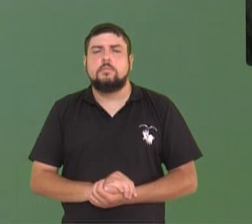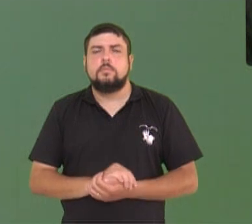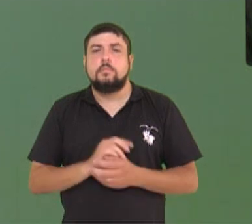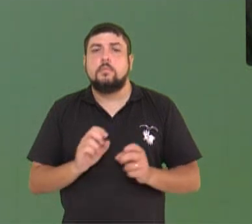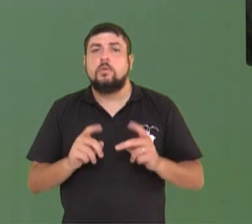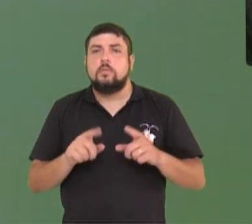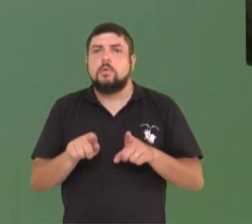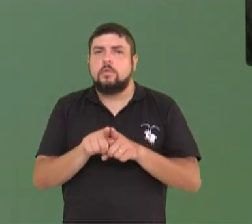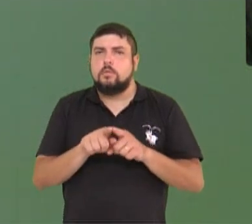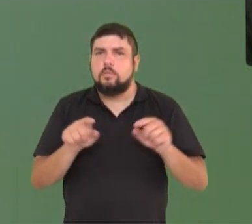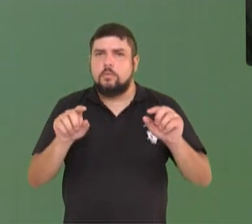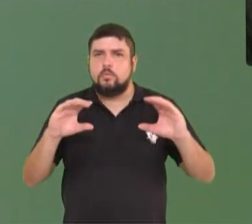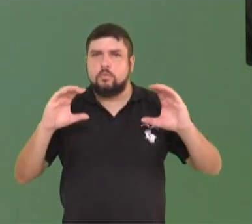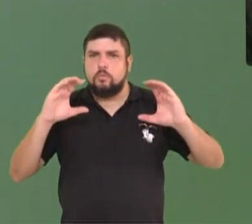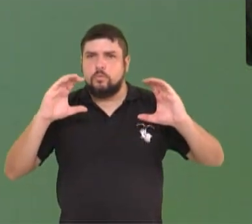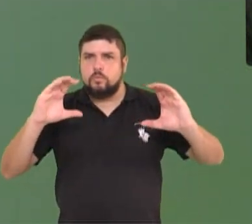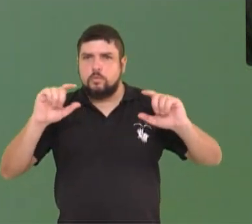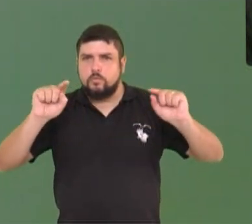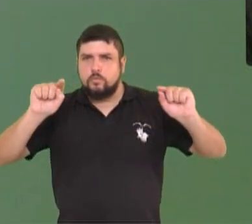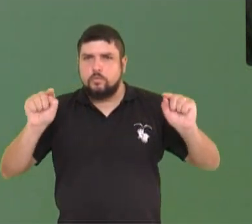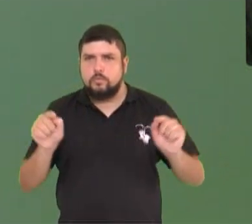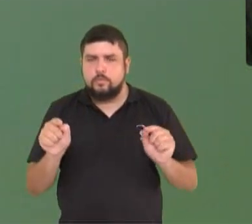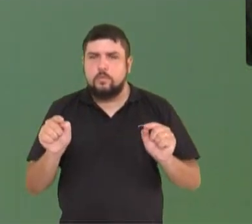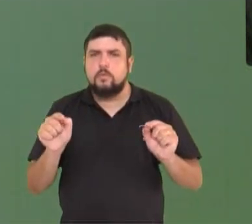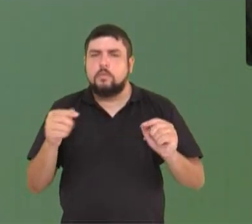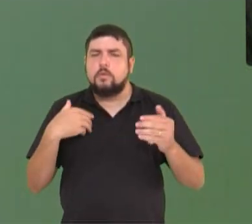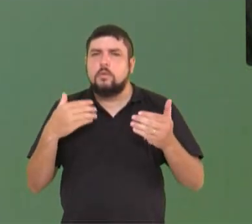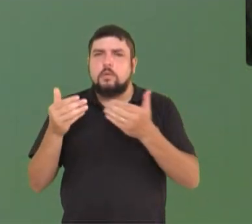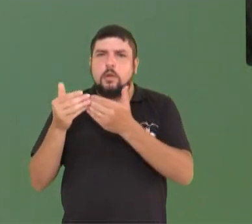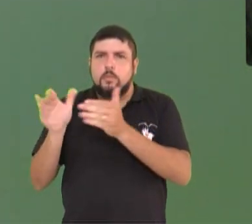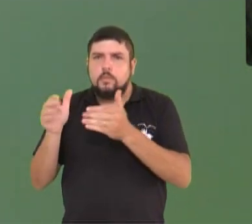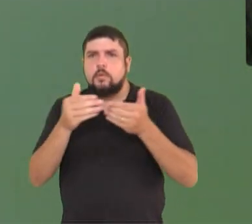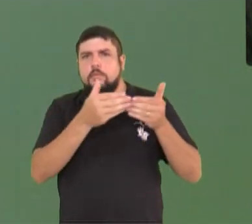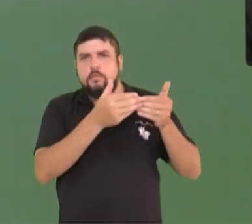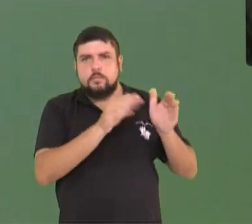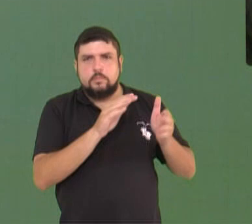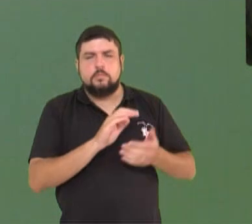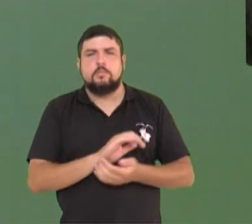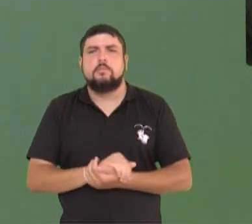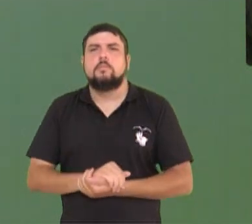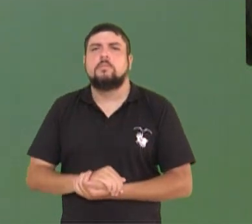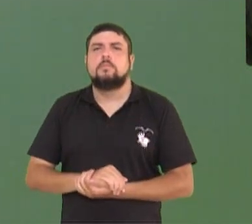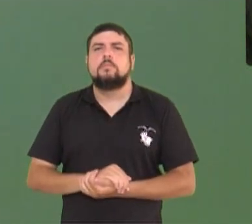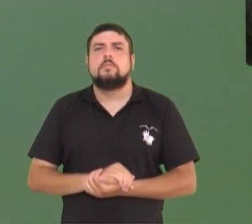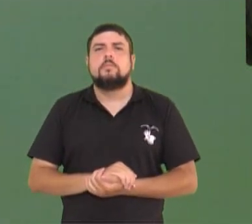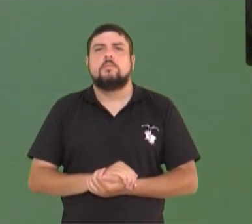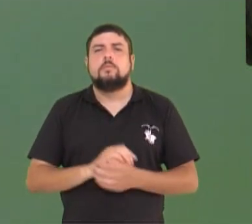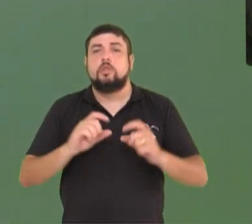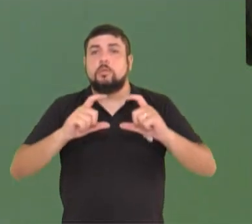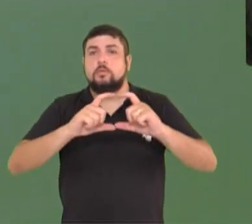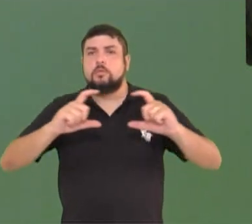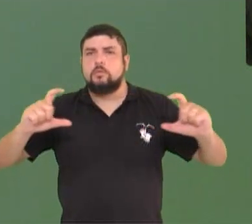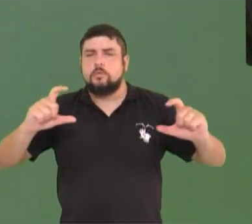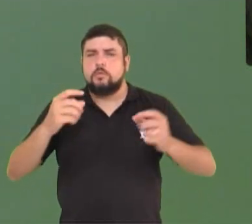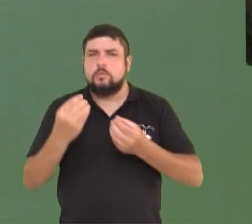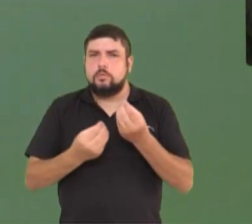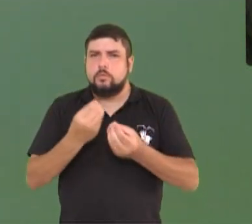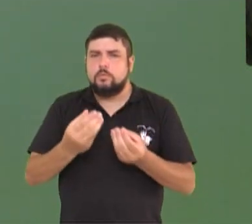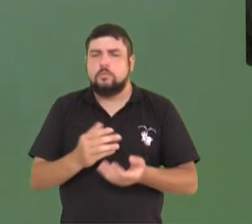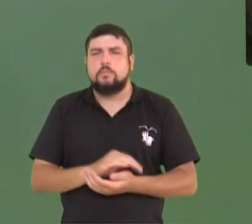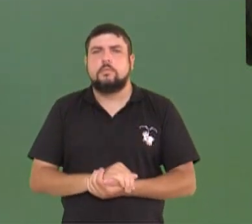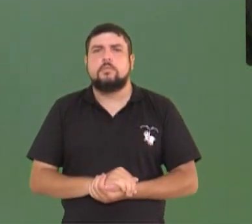parênteses também deixa o intervalo aberto. Agora, por compreensão, como é que fica? Por compreensão, a gente vai escrever